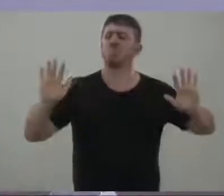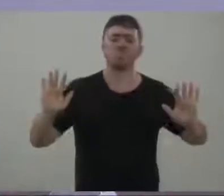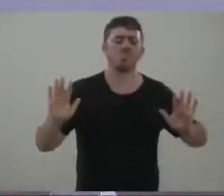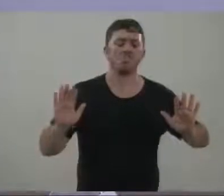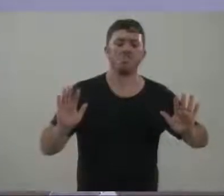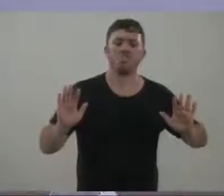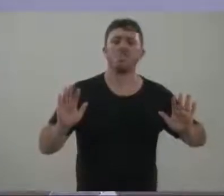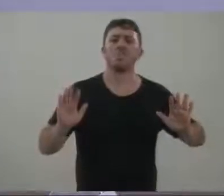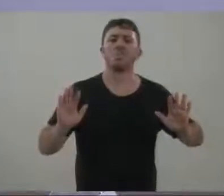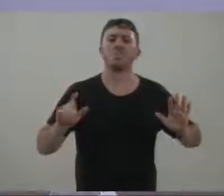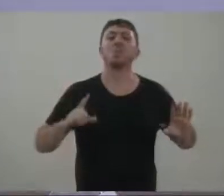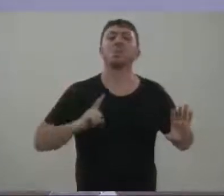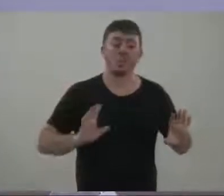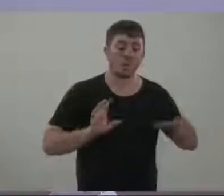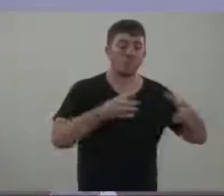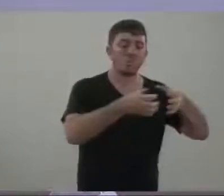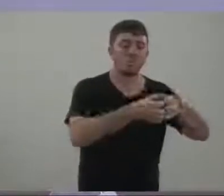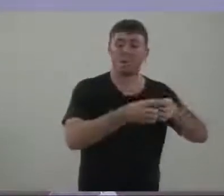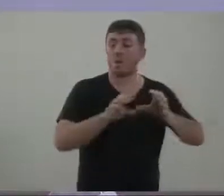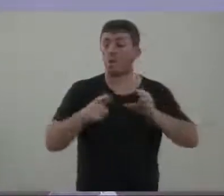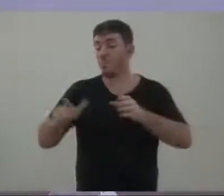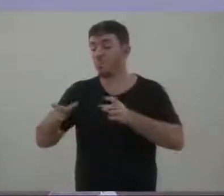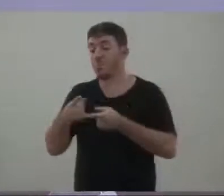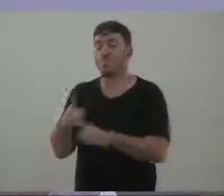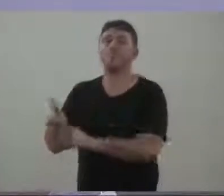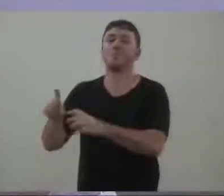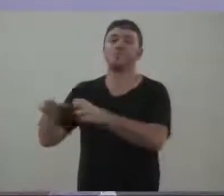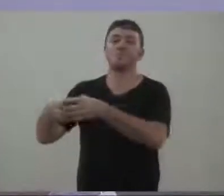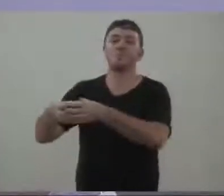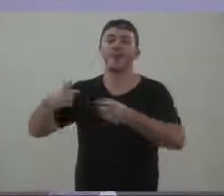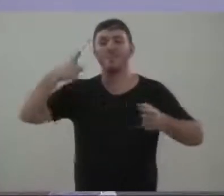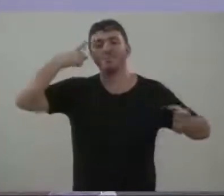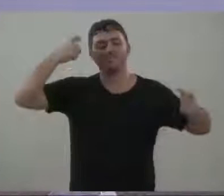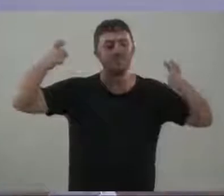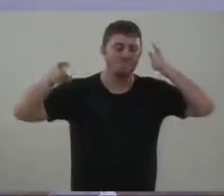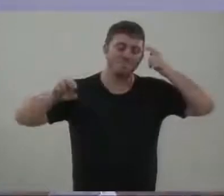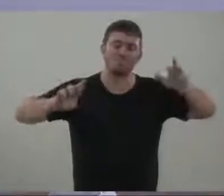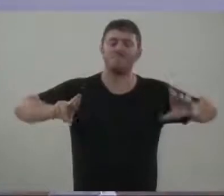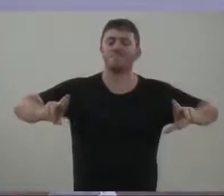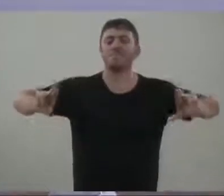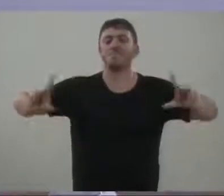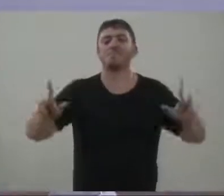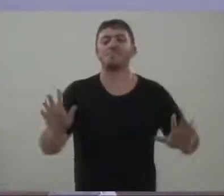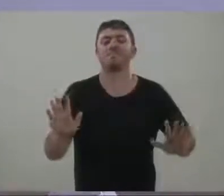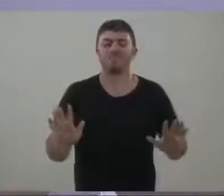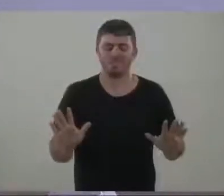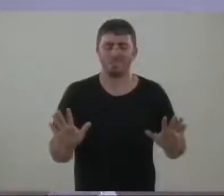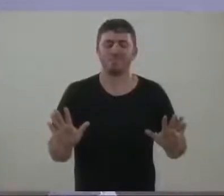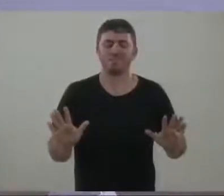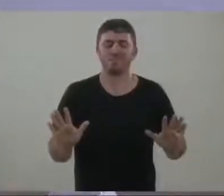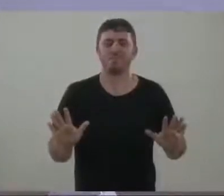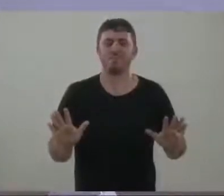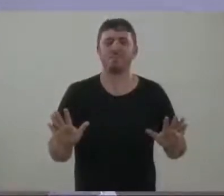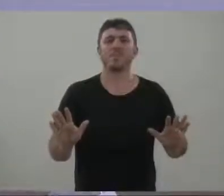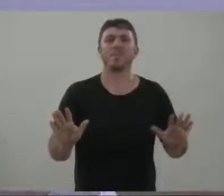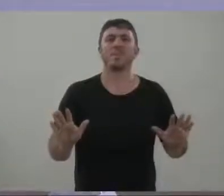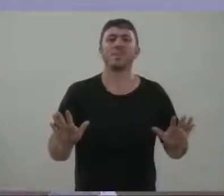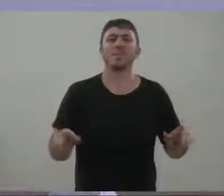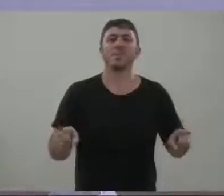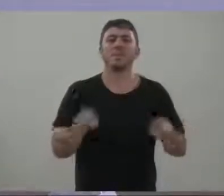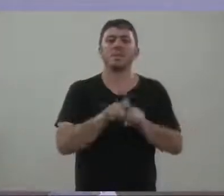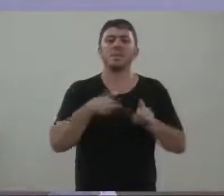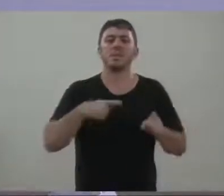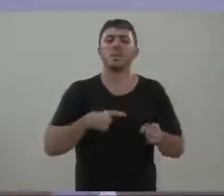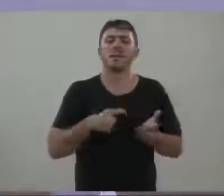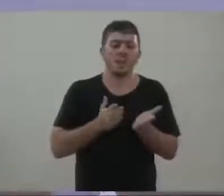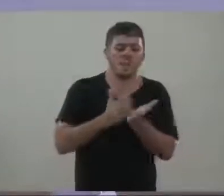Situação e oposição de ideias. Falamos da Mer Benetti, né? Falei aqui também da segunda entrada do distrito, que